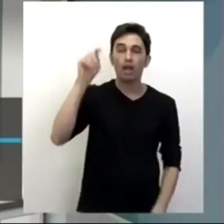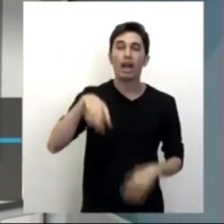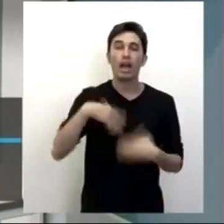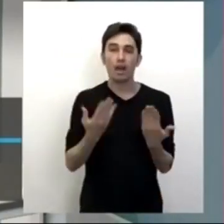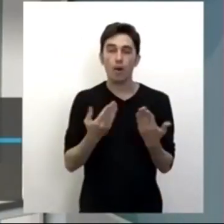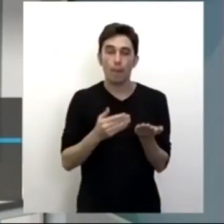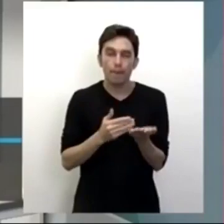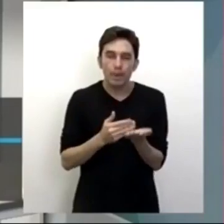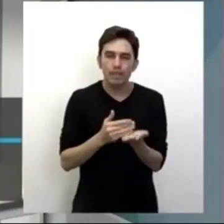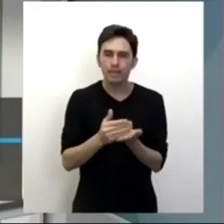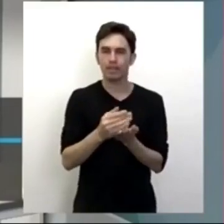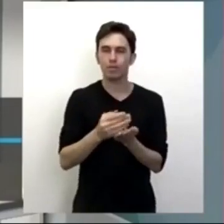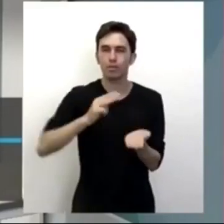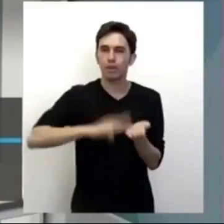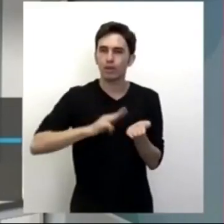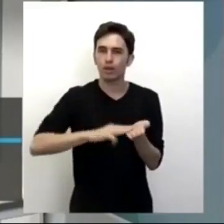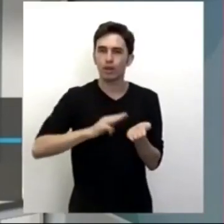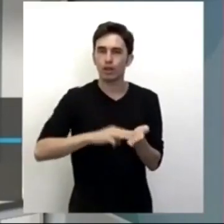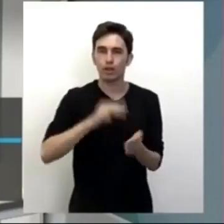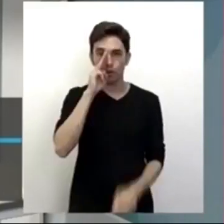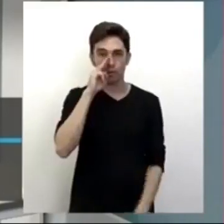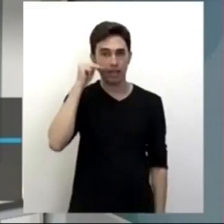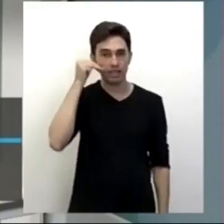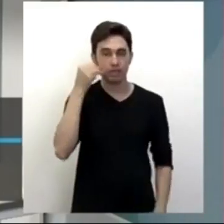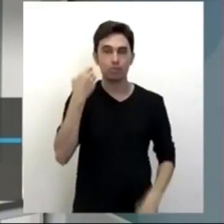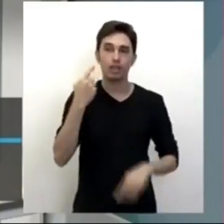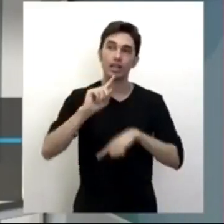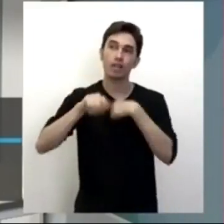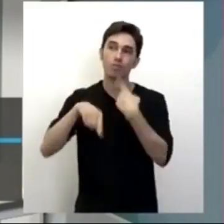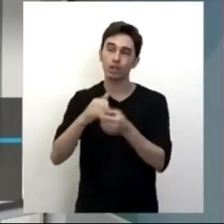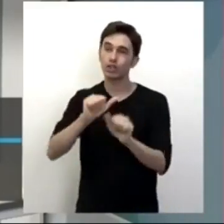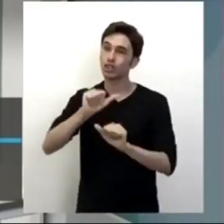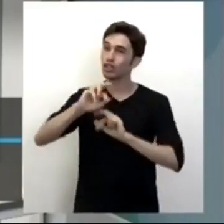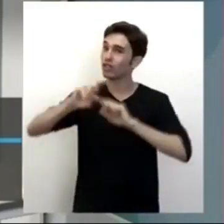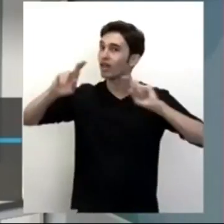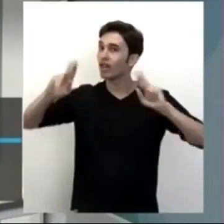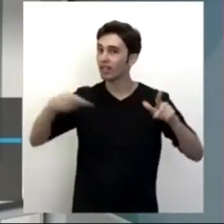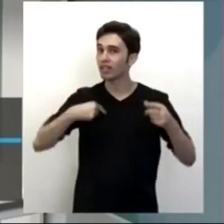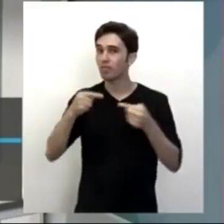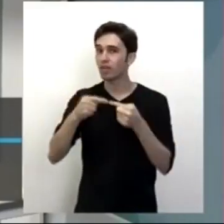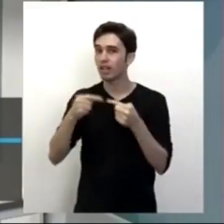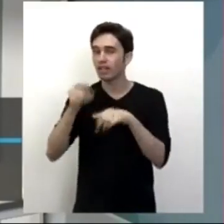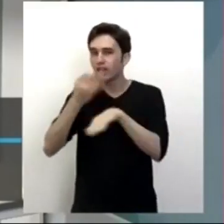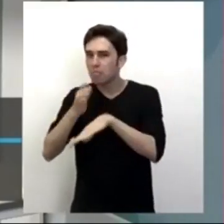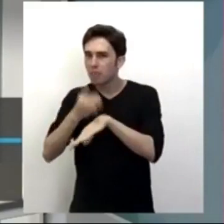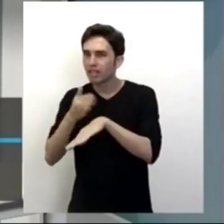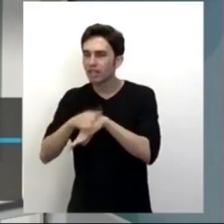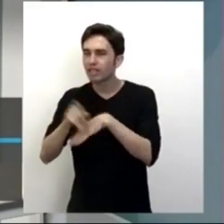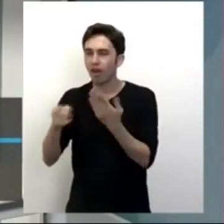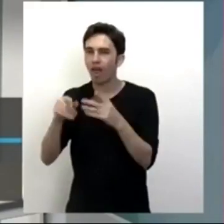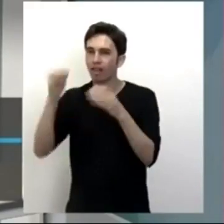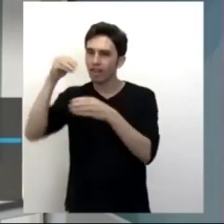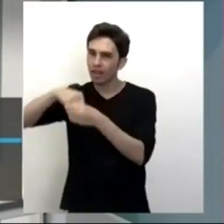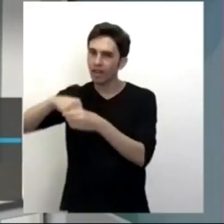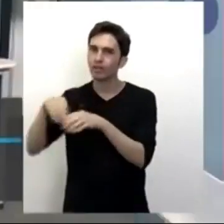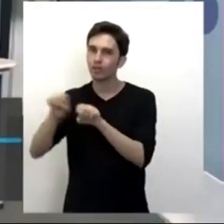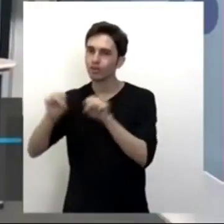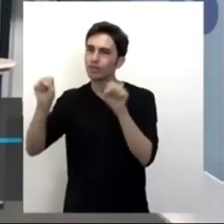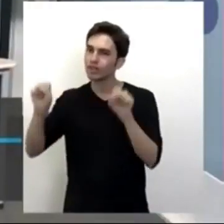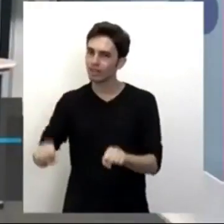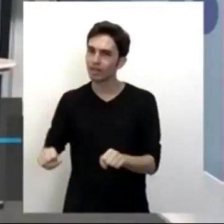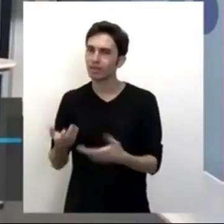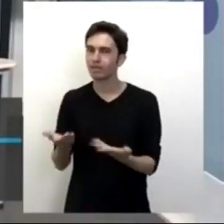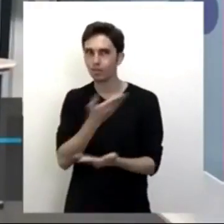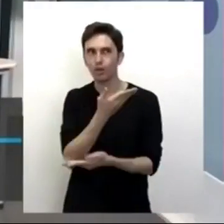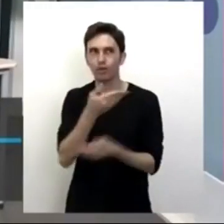metodológico, né, do marxismo, e outra coisa é a sua aplicação aí nesses sistemas que o professor está colocando como exemplo. Muito